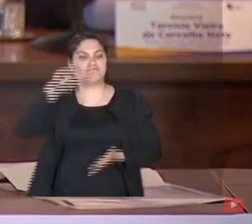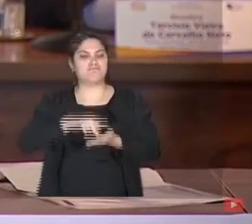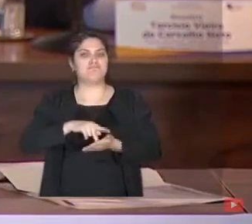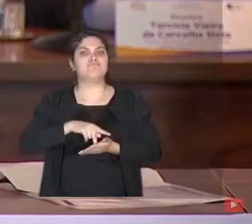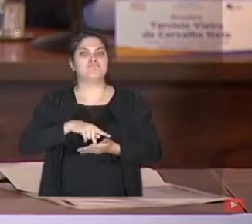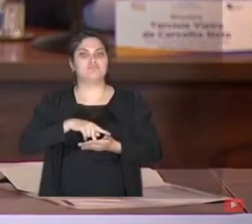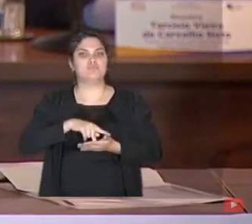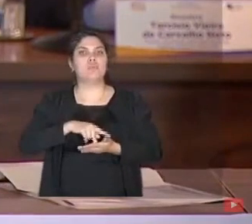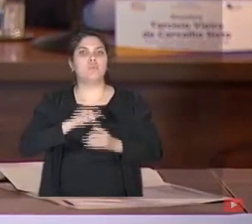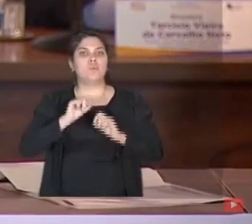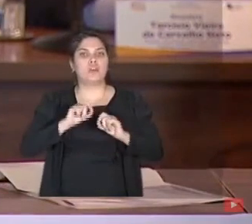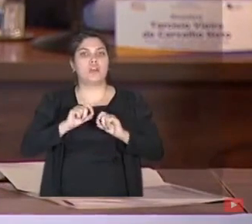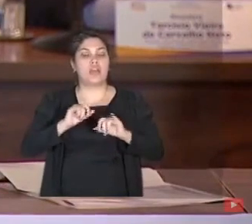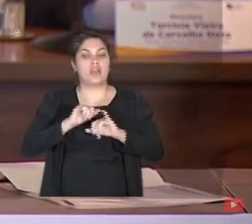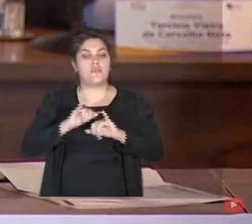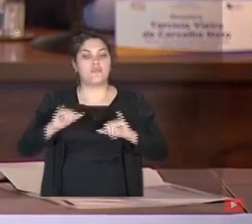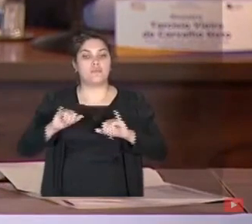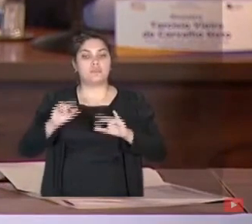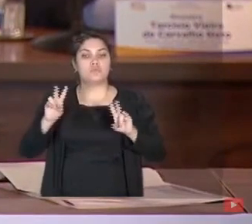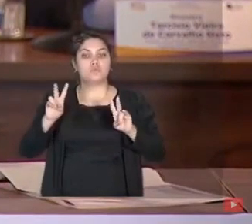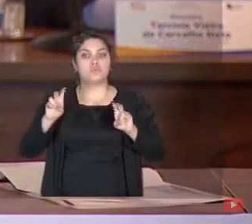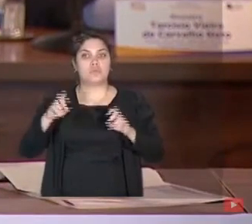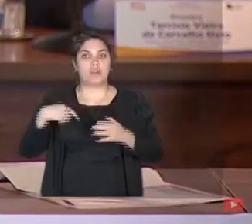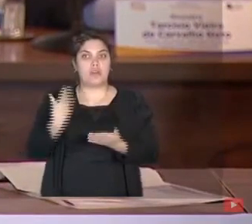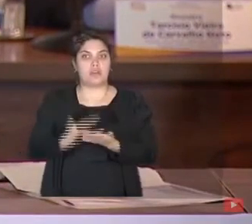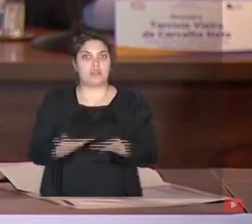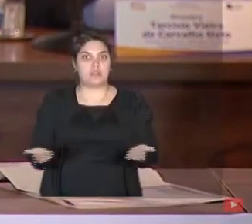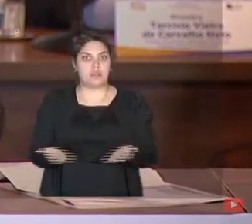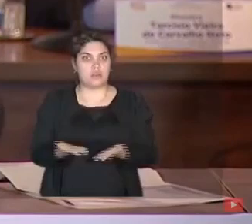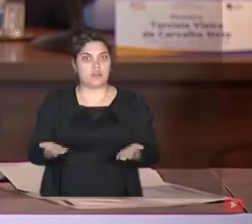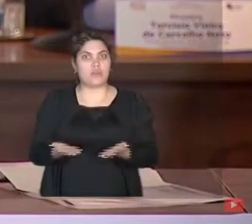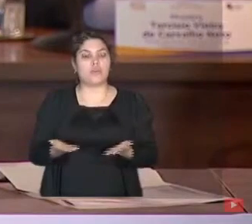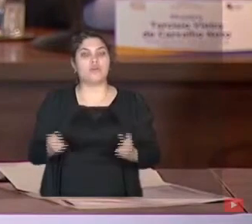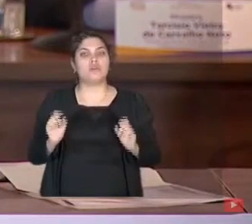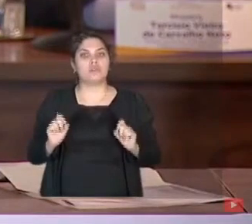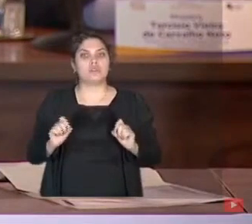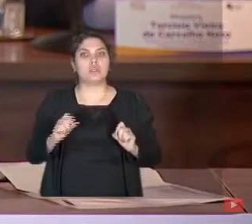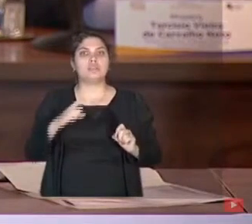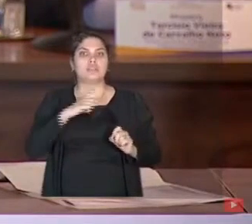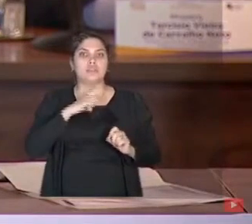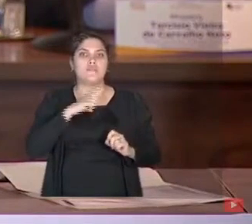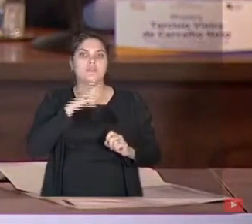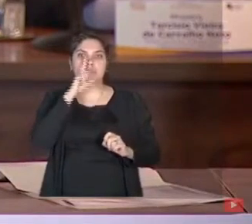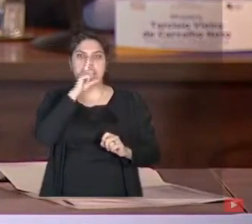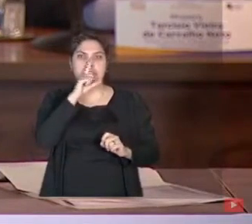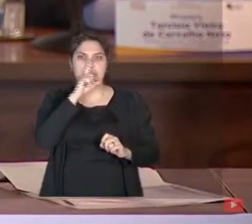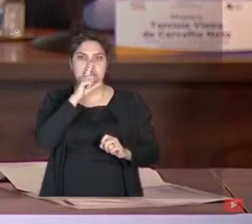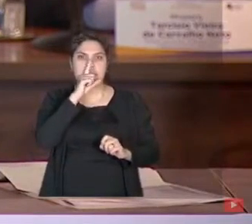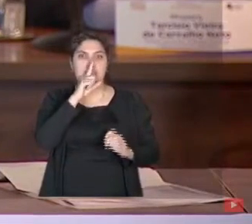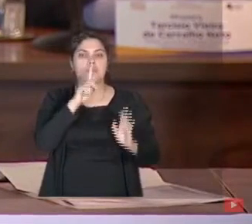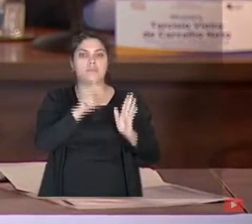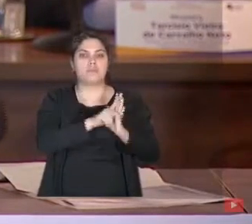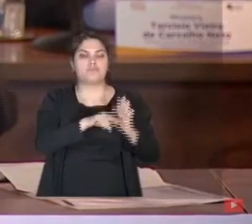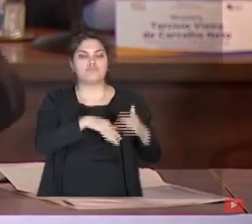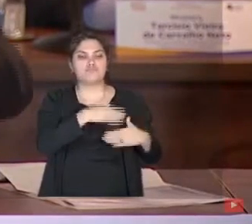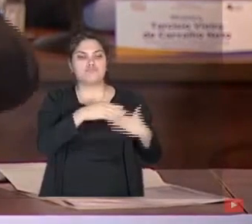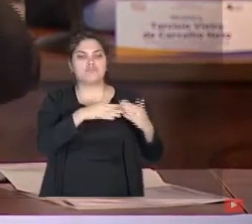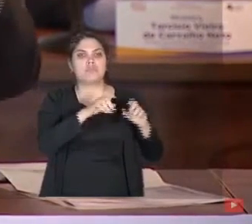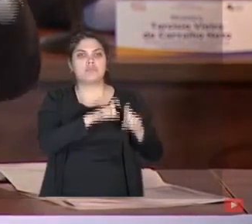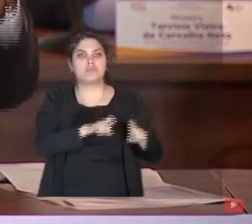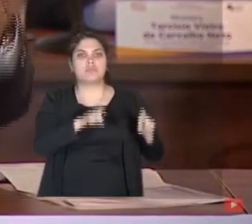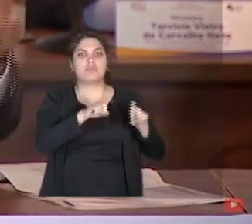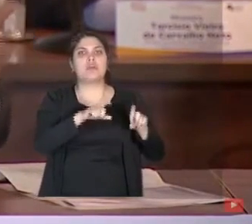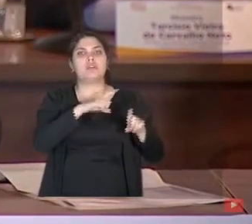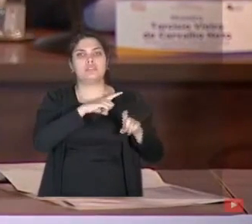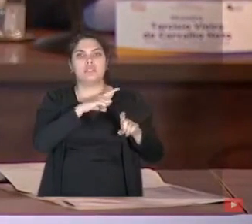possível é que a informação que eu tenho até esse momento é que houve uma falha no processador, houve